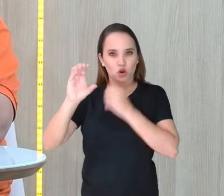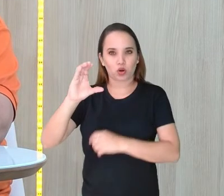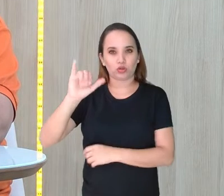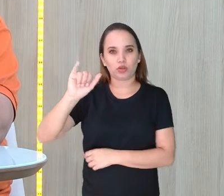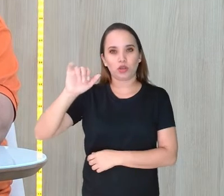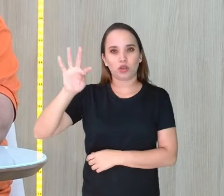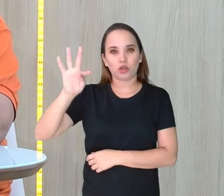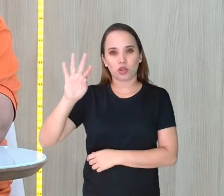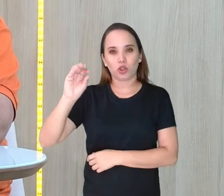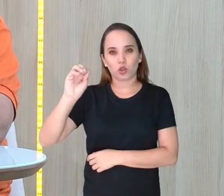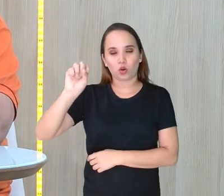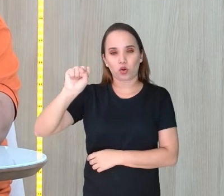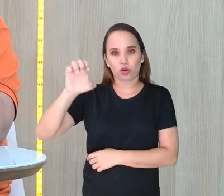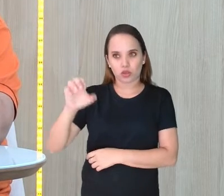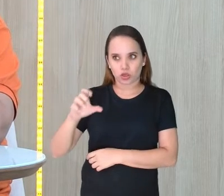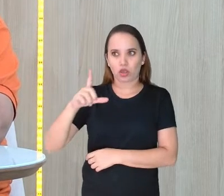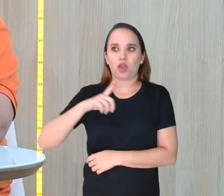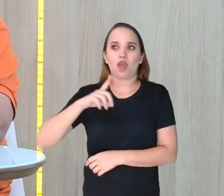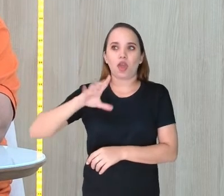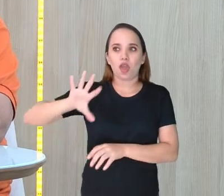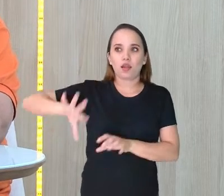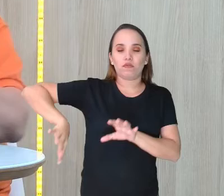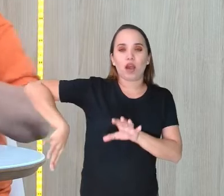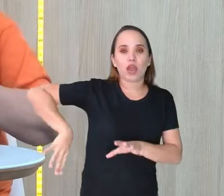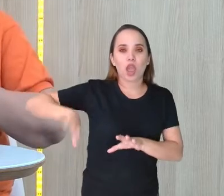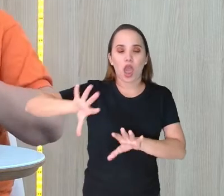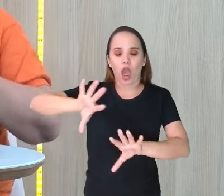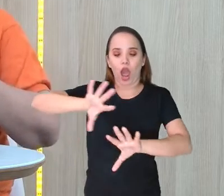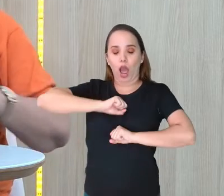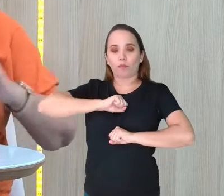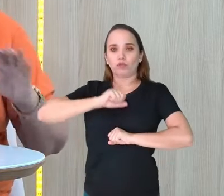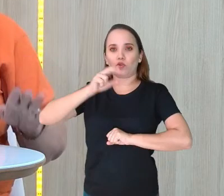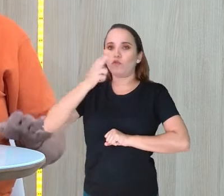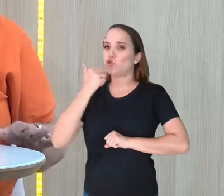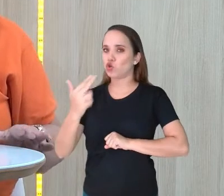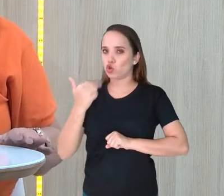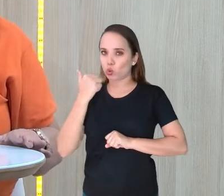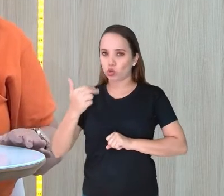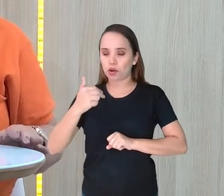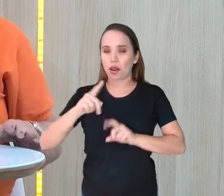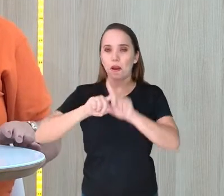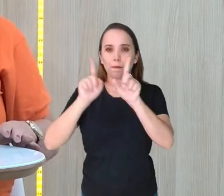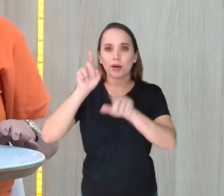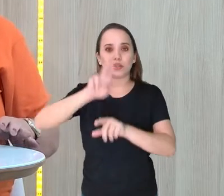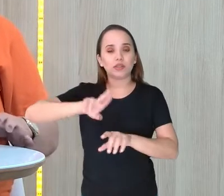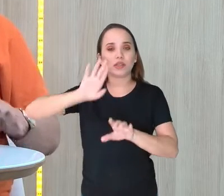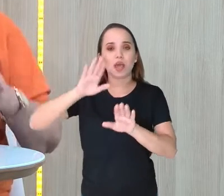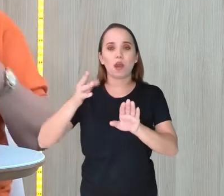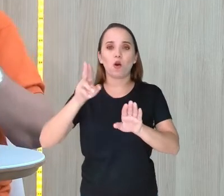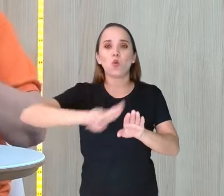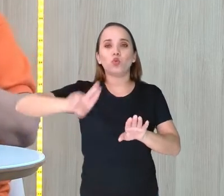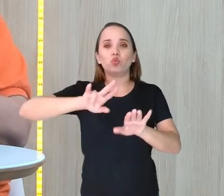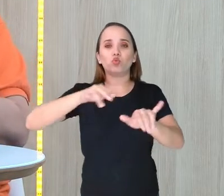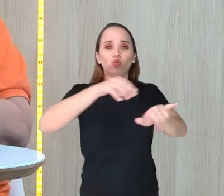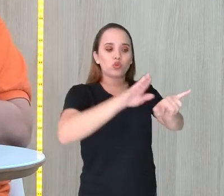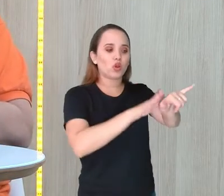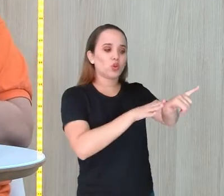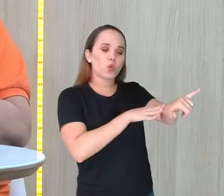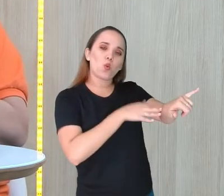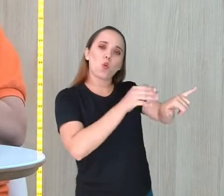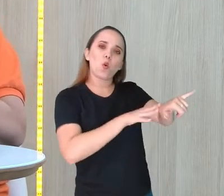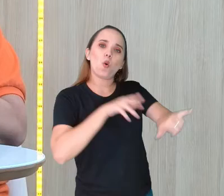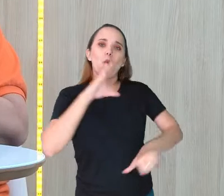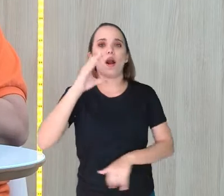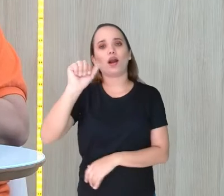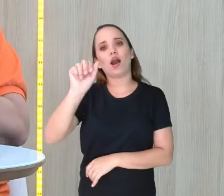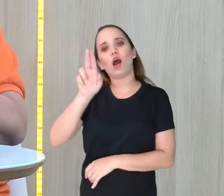na cauda, né? Então, naquela cauda, ela não vai ser cortada e ficar lá no fundo do lago ou no rio, não. Através de um processo